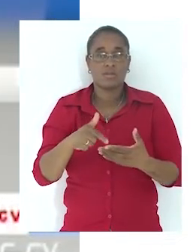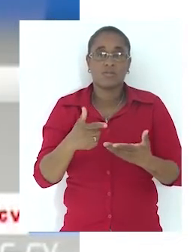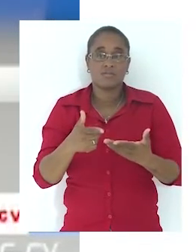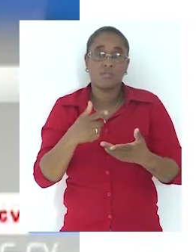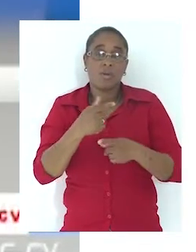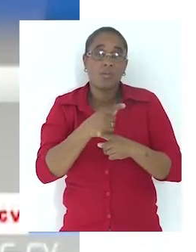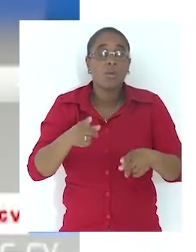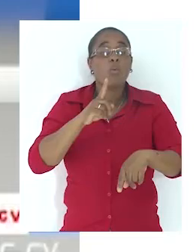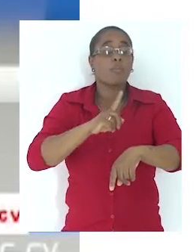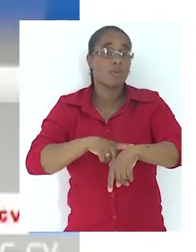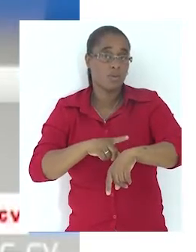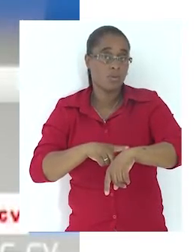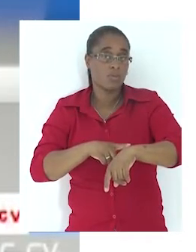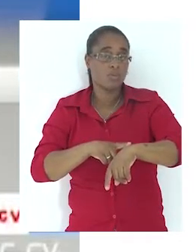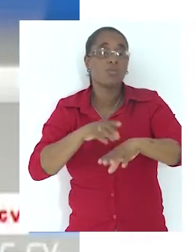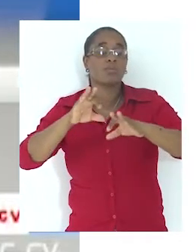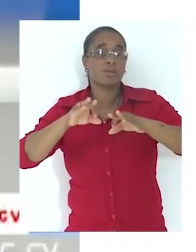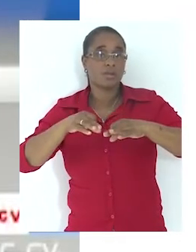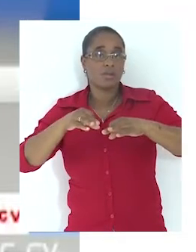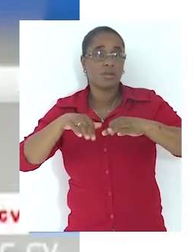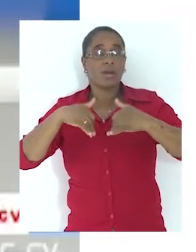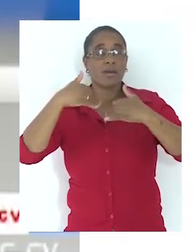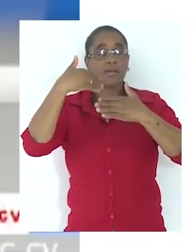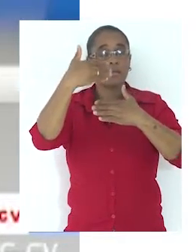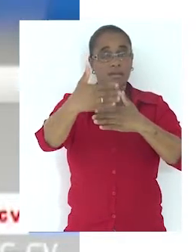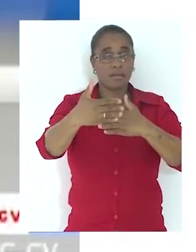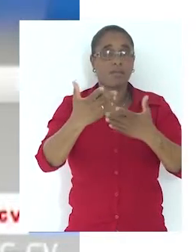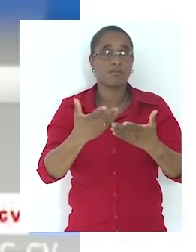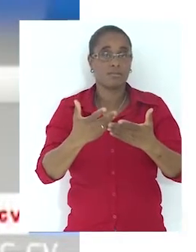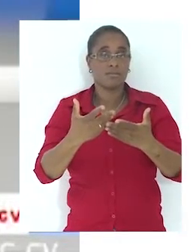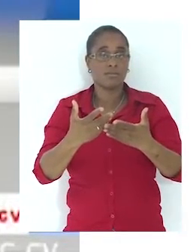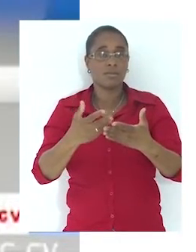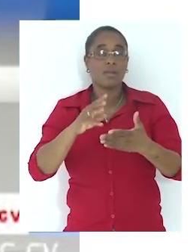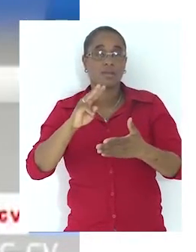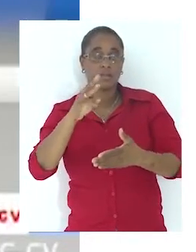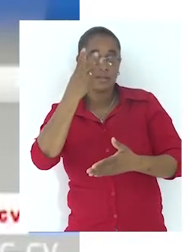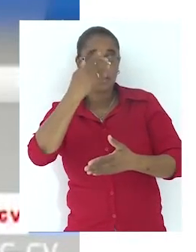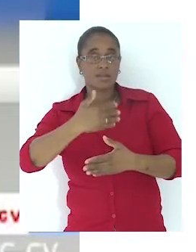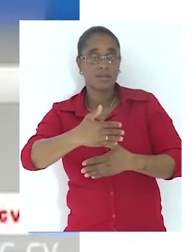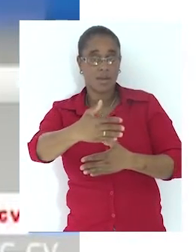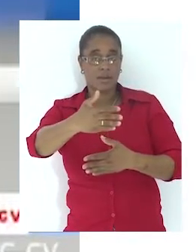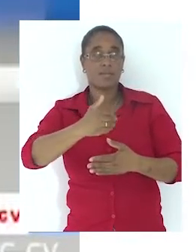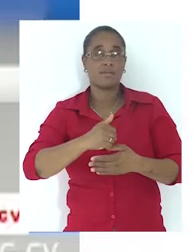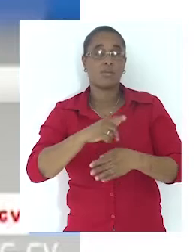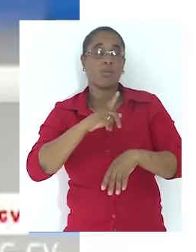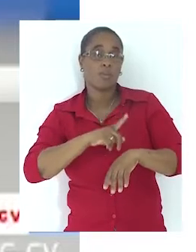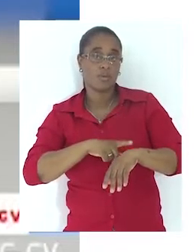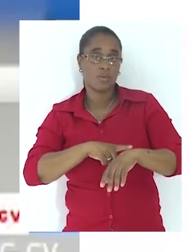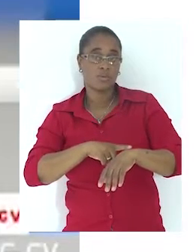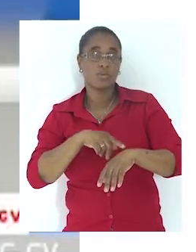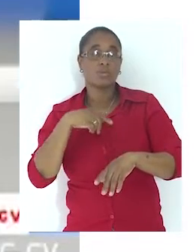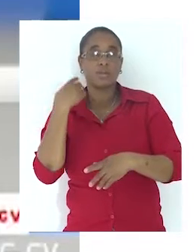Que o período, e lembre que nós adiantamos as férias numa semana também, o período em